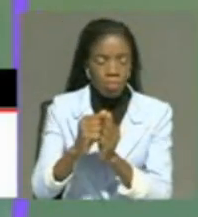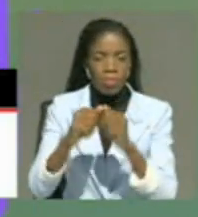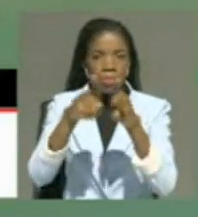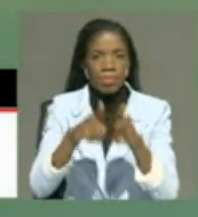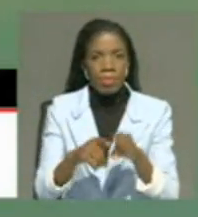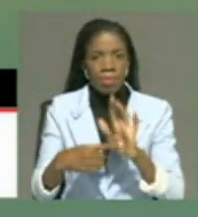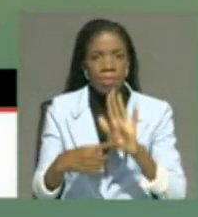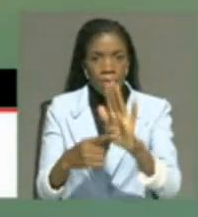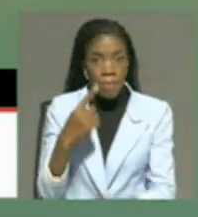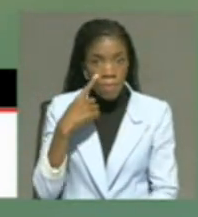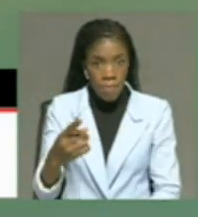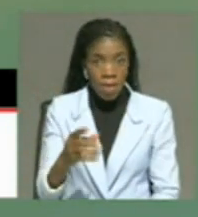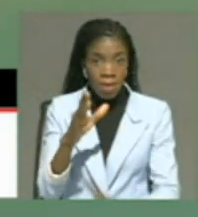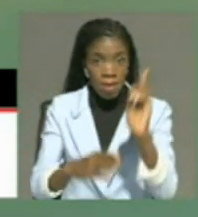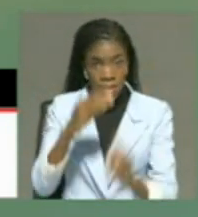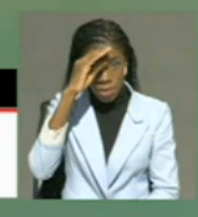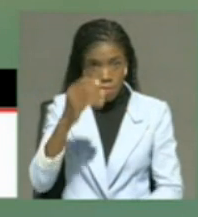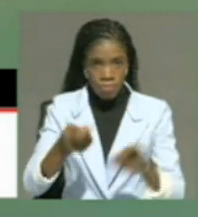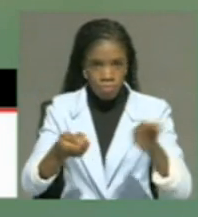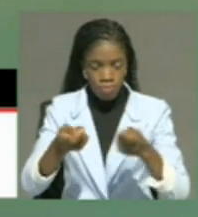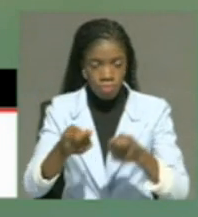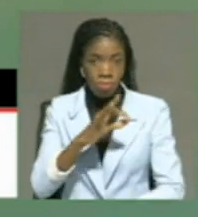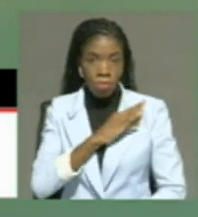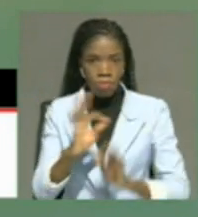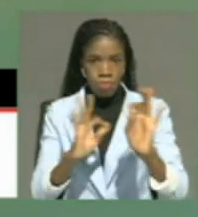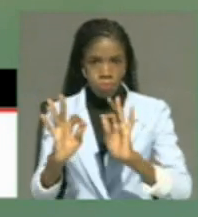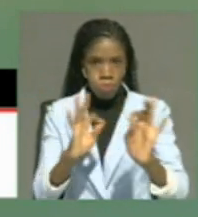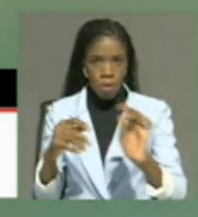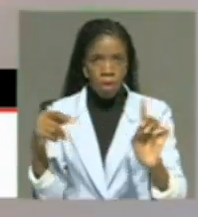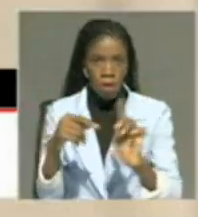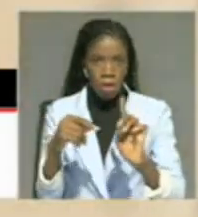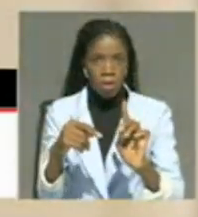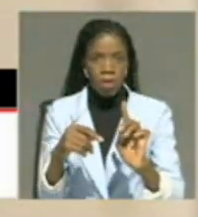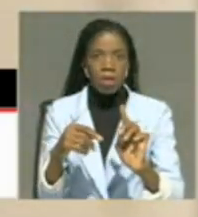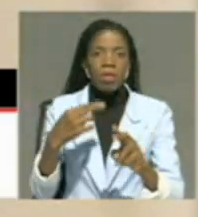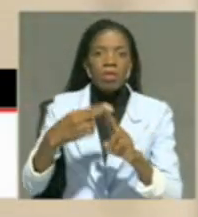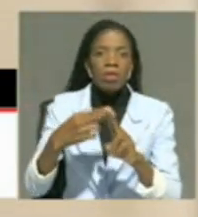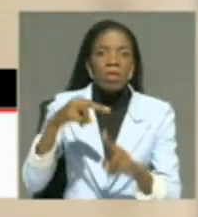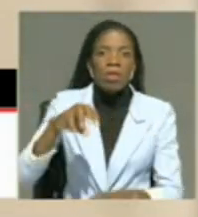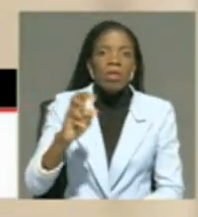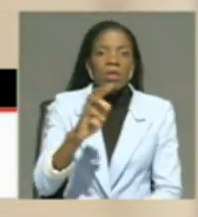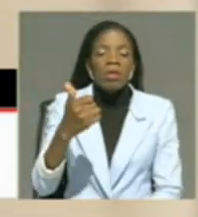Graça, sob orientação técnica do consagrado treinador Norberto Batista.